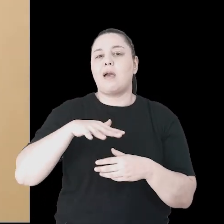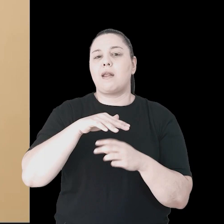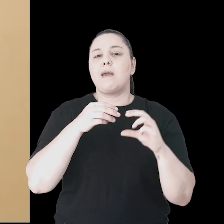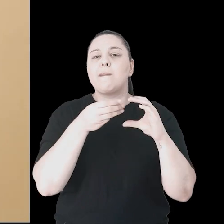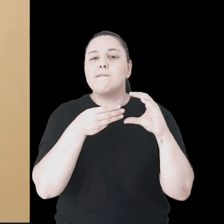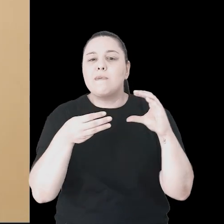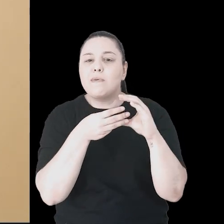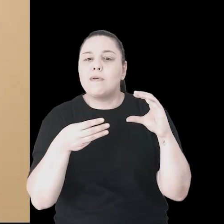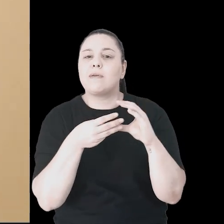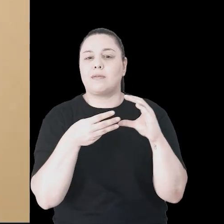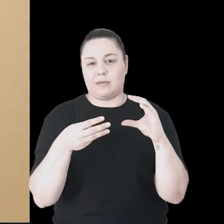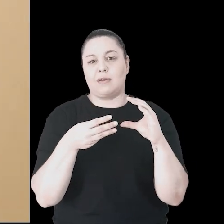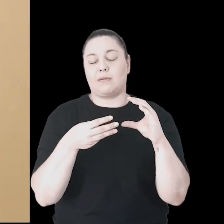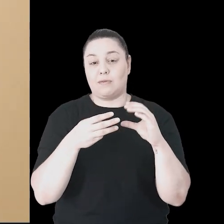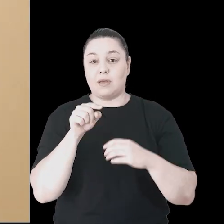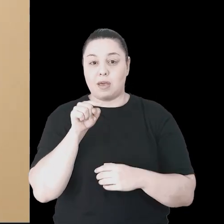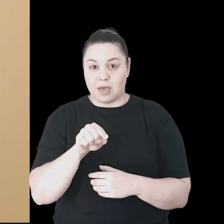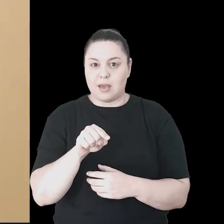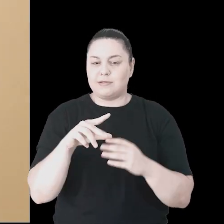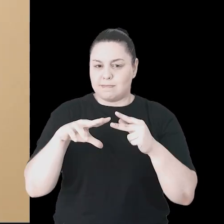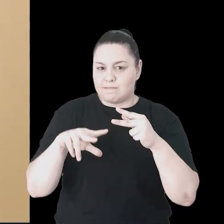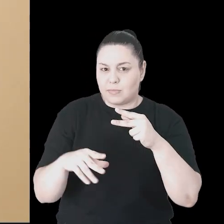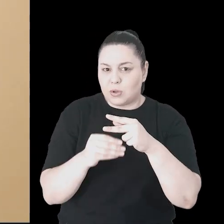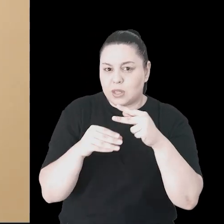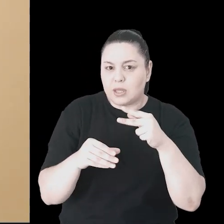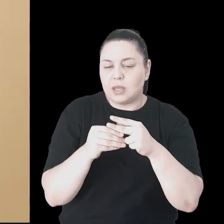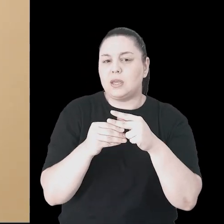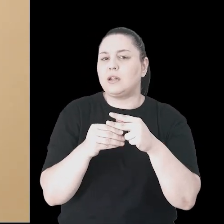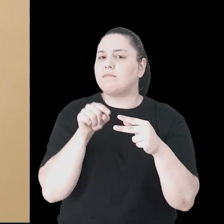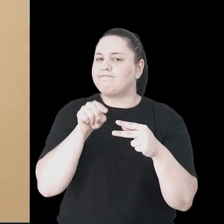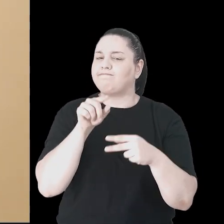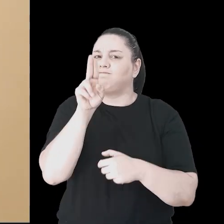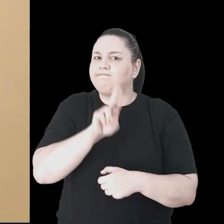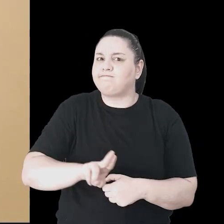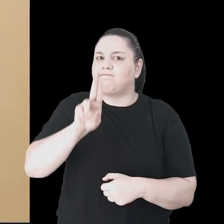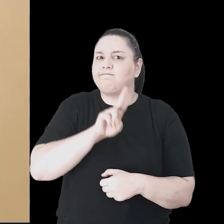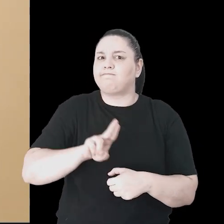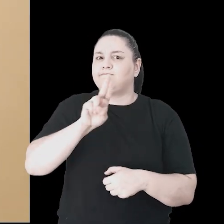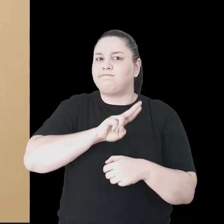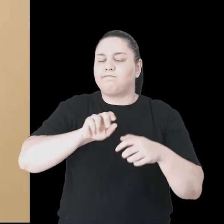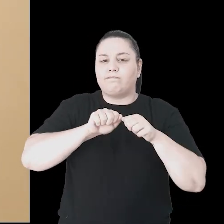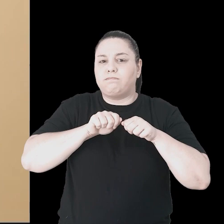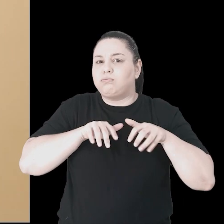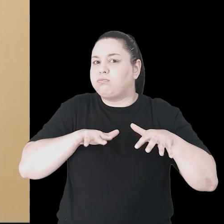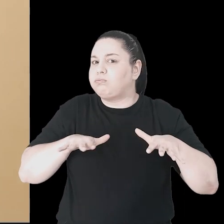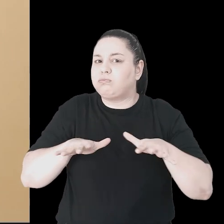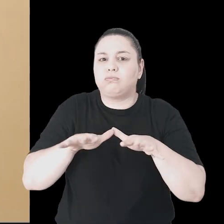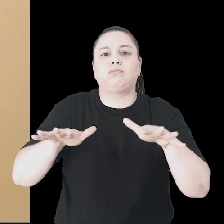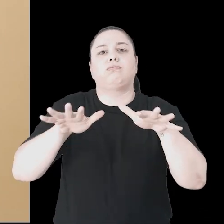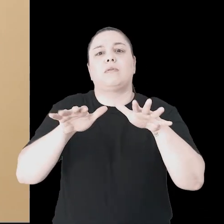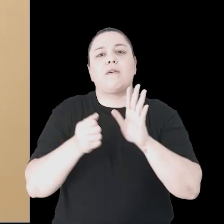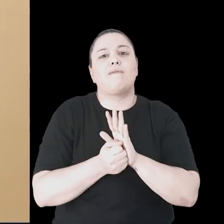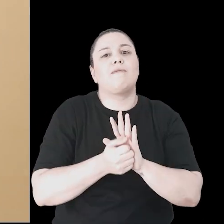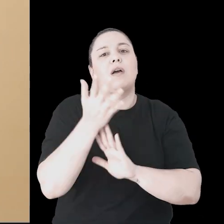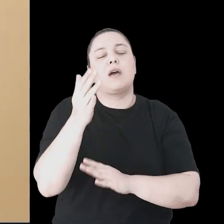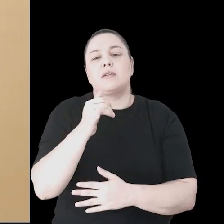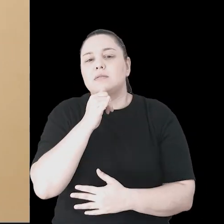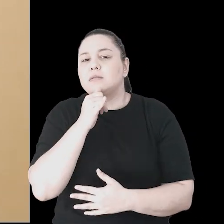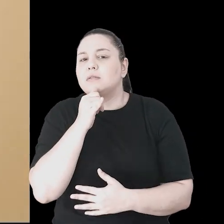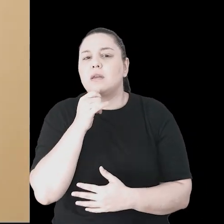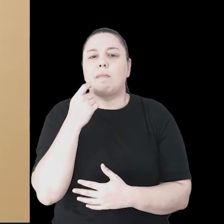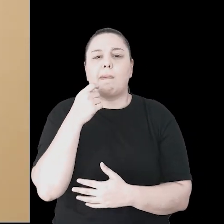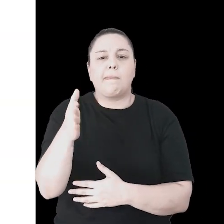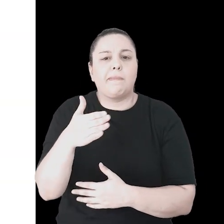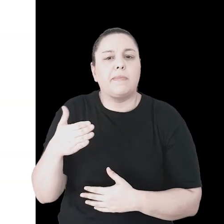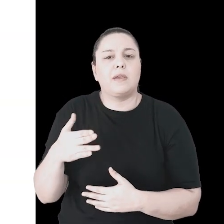molecular para a medição dos níveis intracelulares de cálcio. Essa proteína tem sido amplamente utilizada em muitos modelos